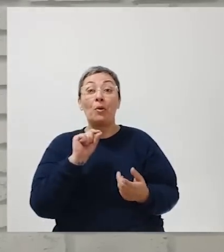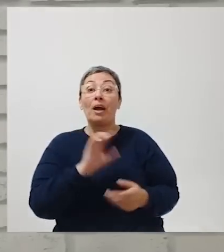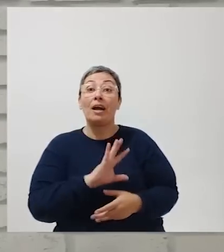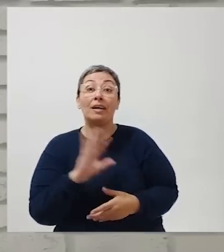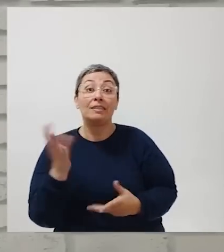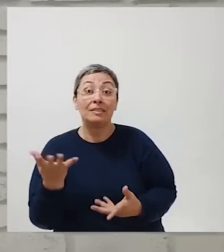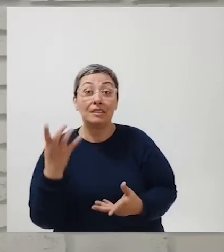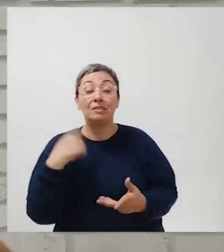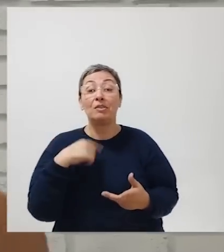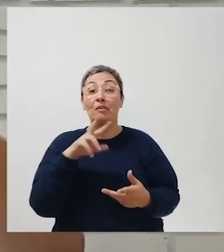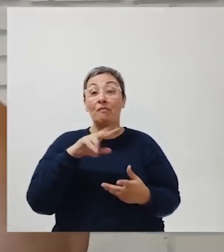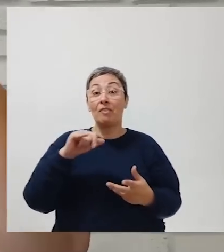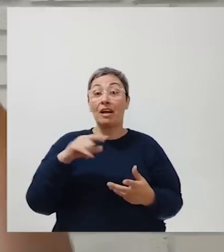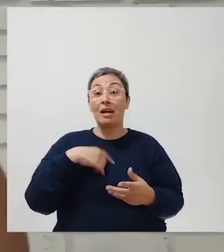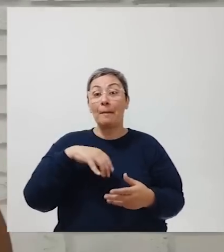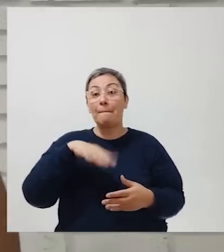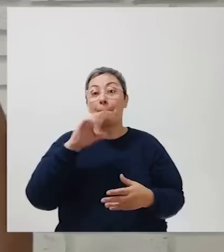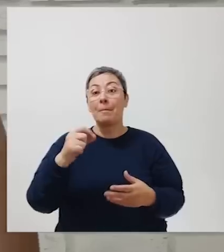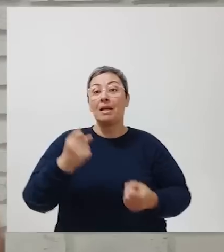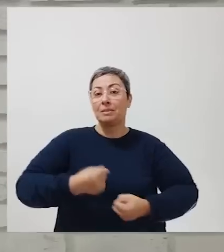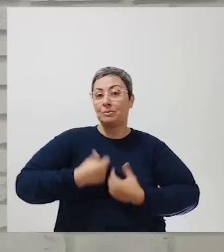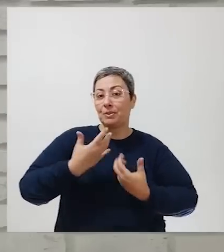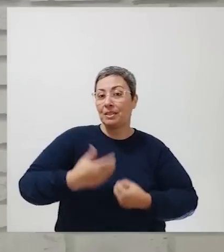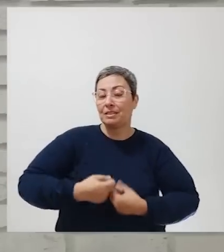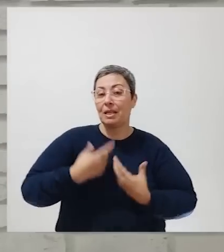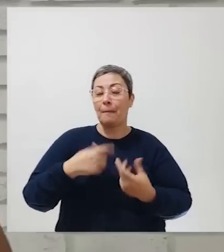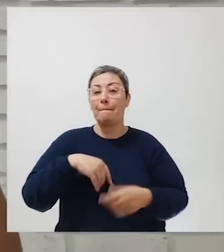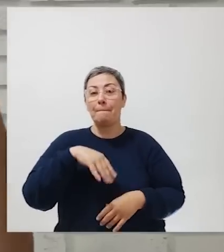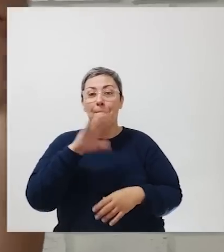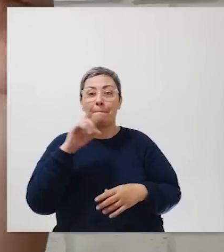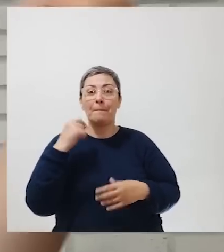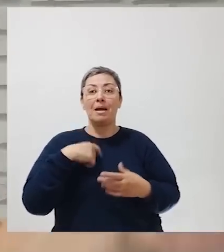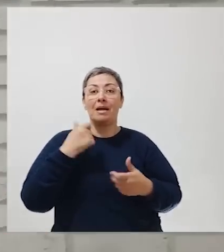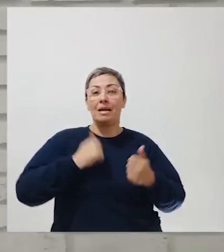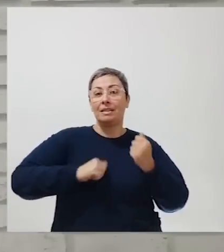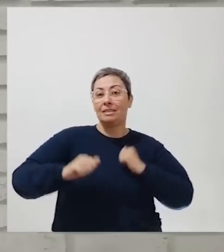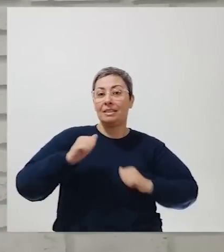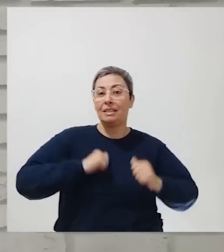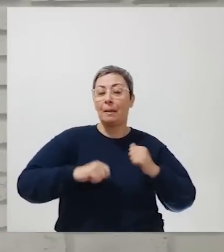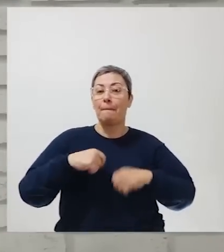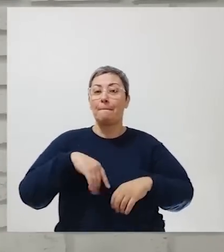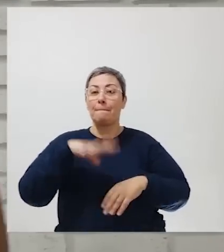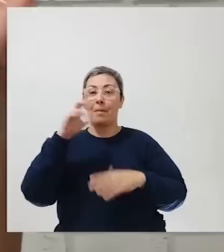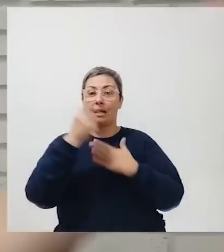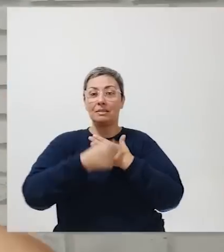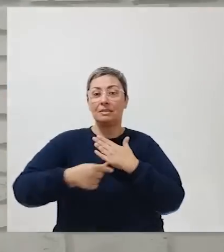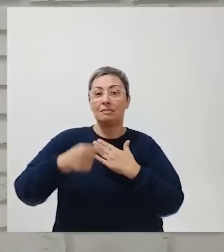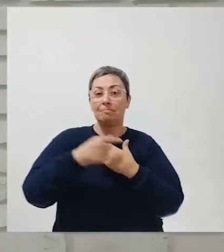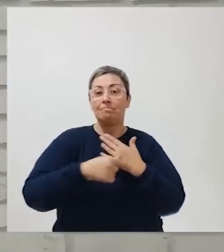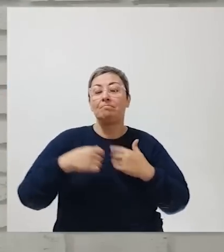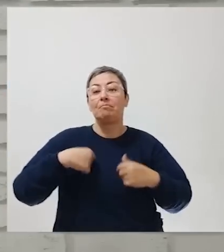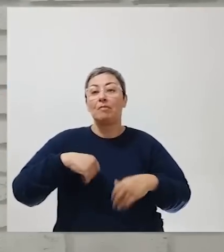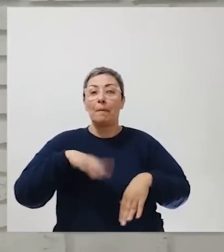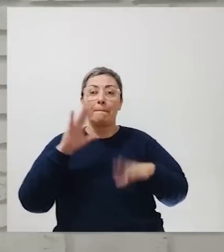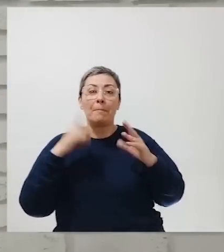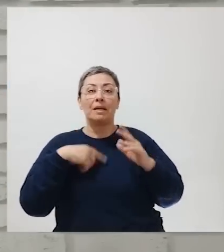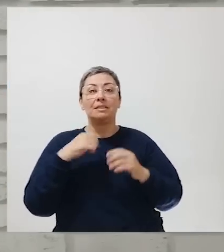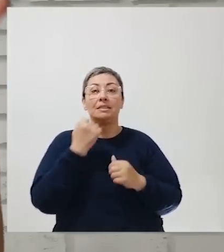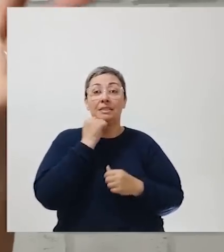que ia acontecer? Nós teríamos muito mais poetas, muito mais artistas, muito mais escritores, muito